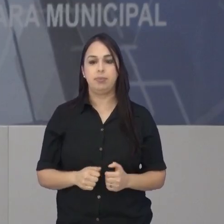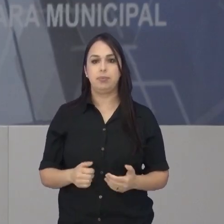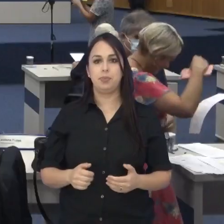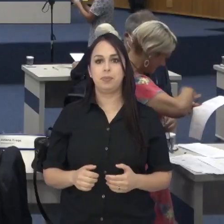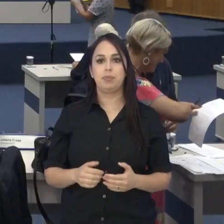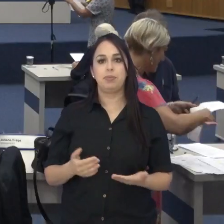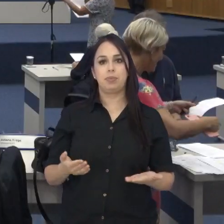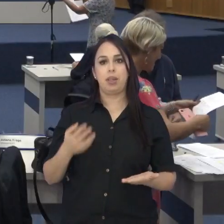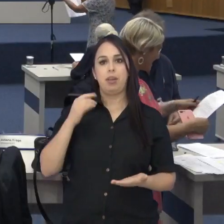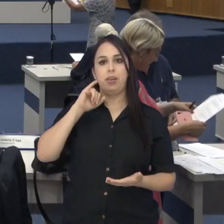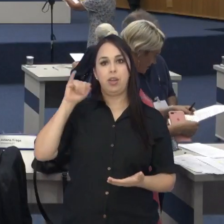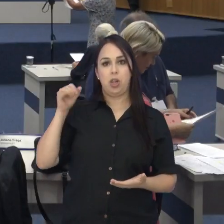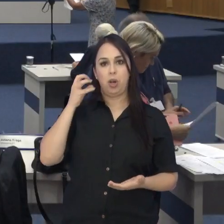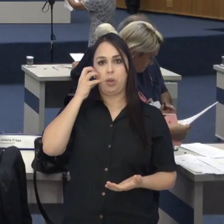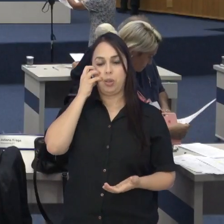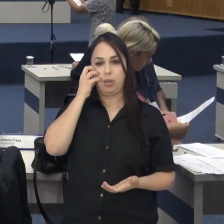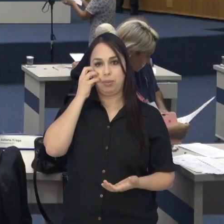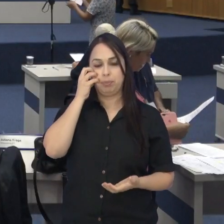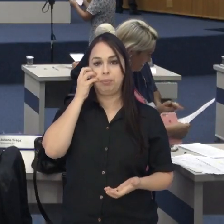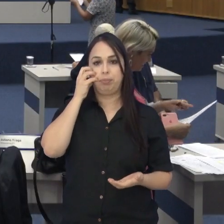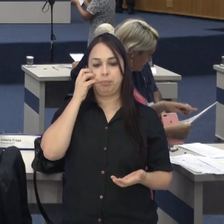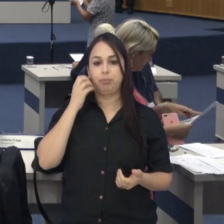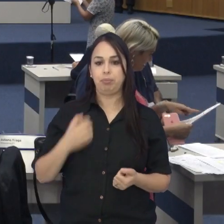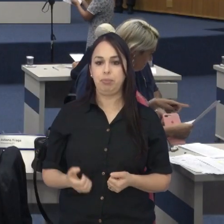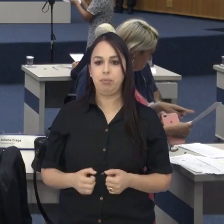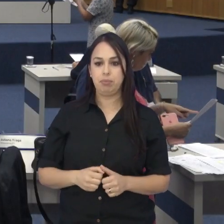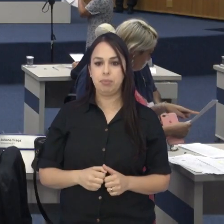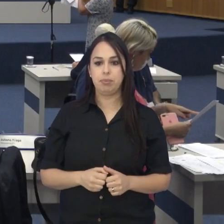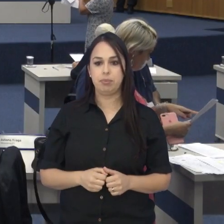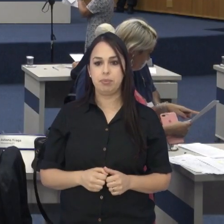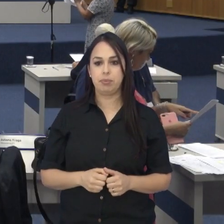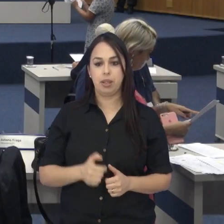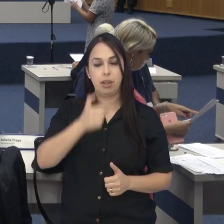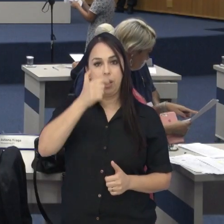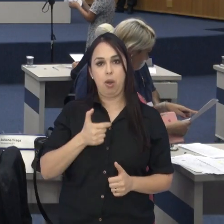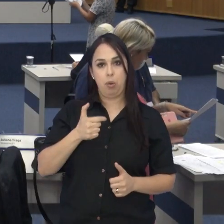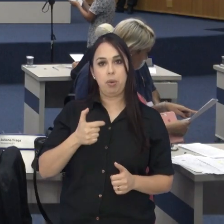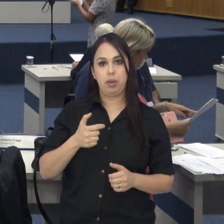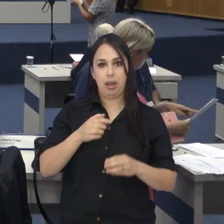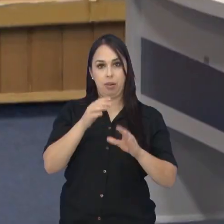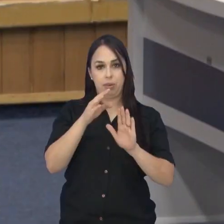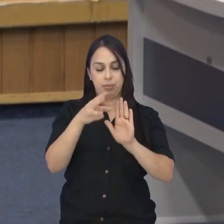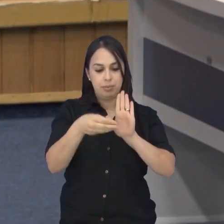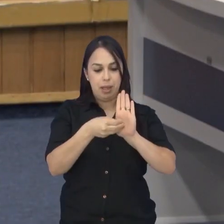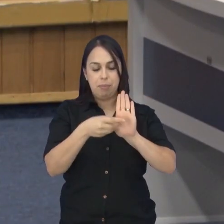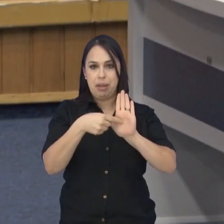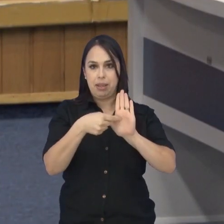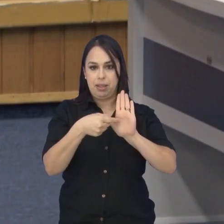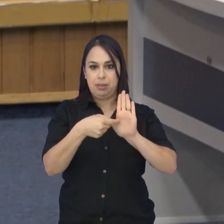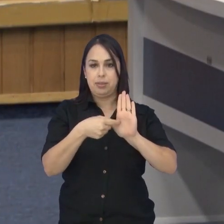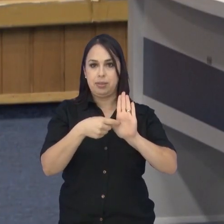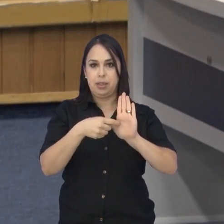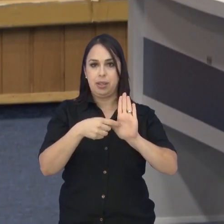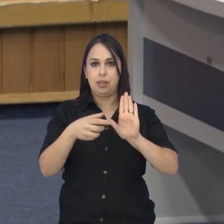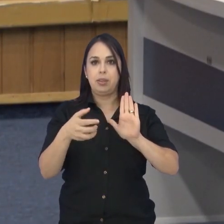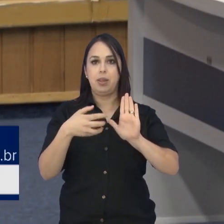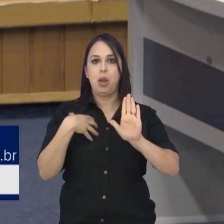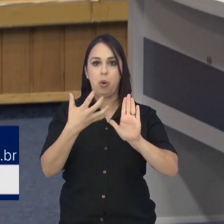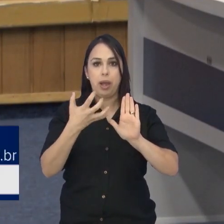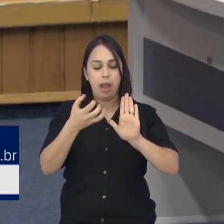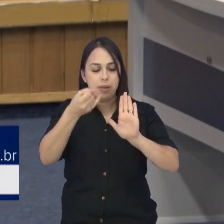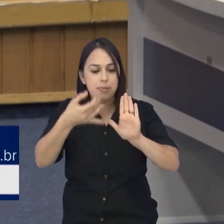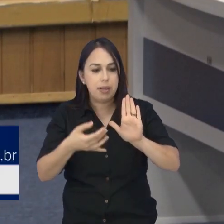Alô, vereadora Juliana Fraga, eu queria falar da emenda que foi assinada por